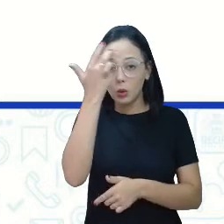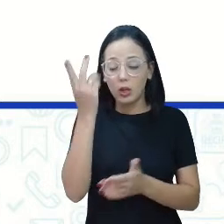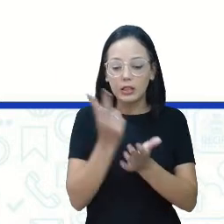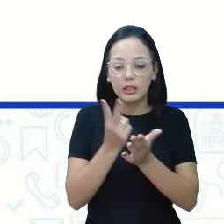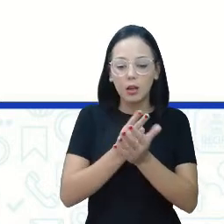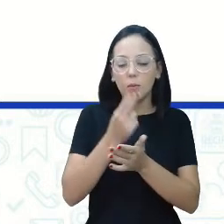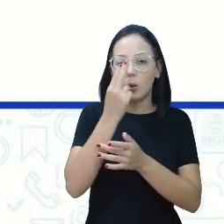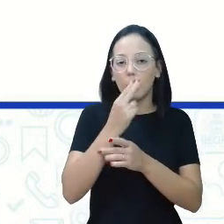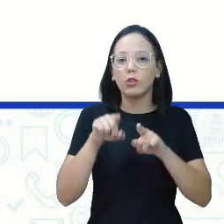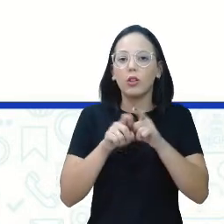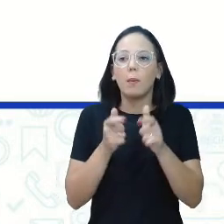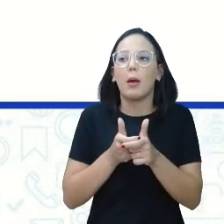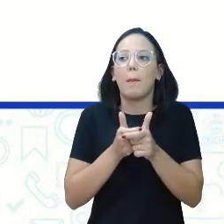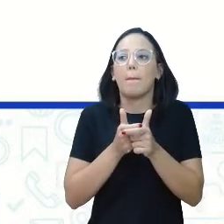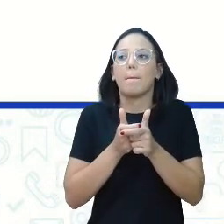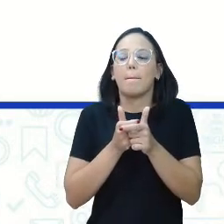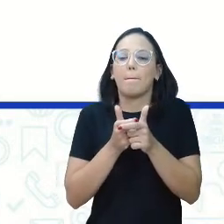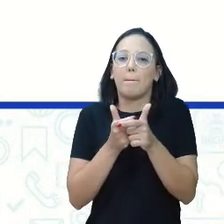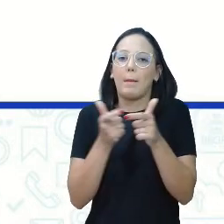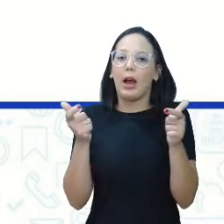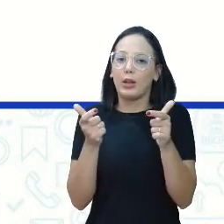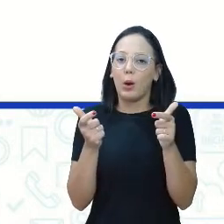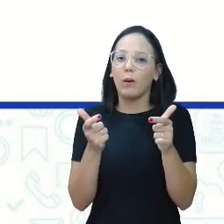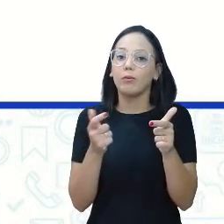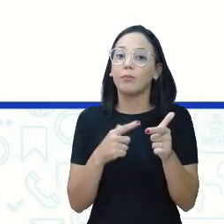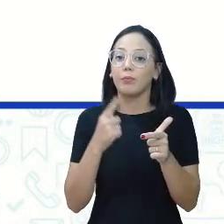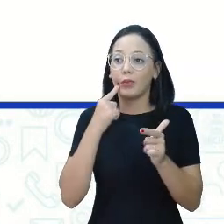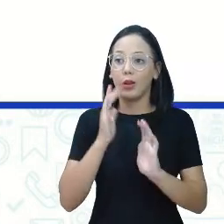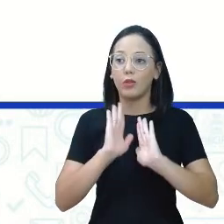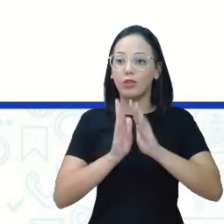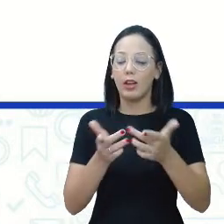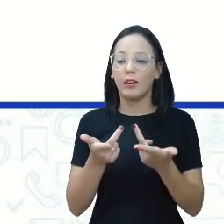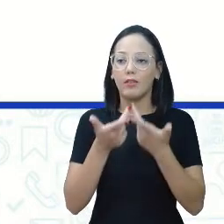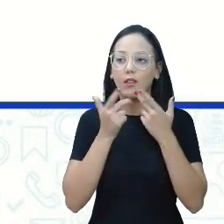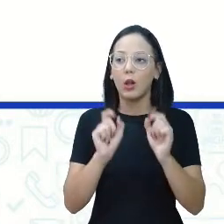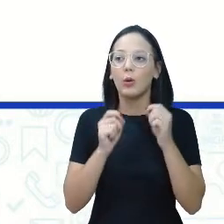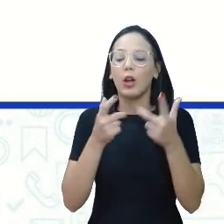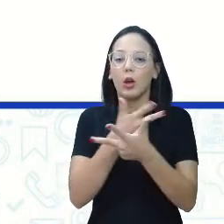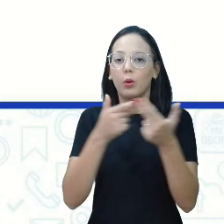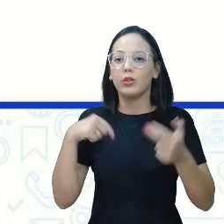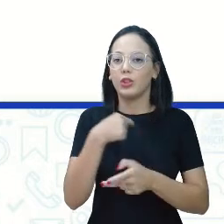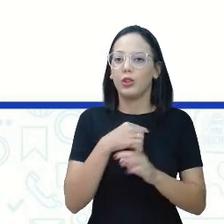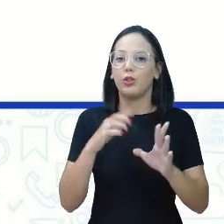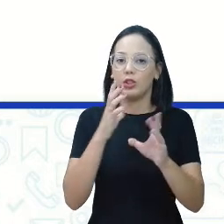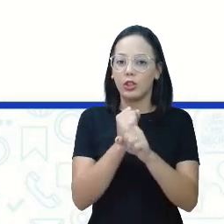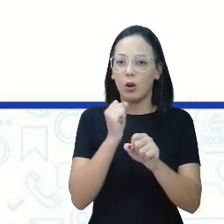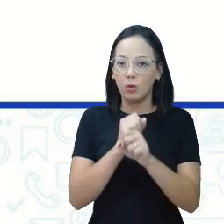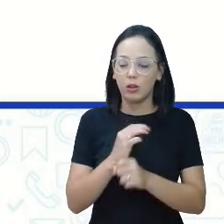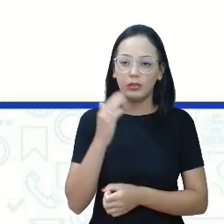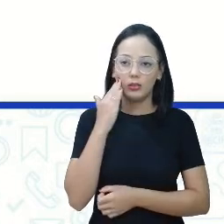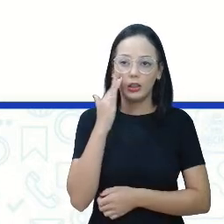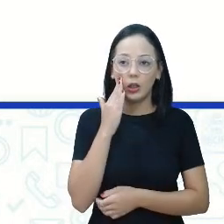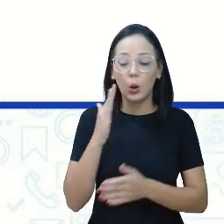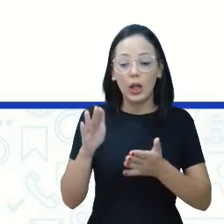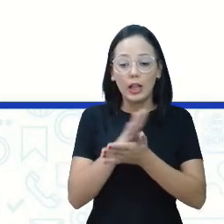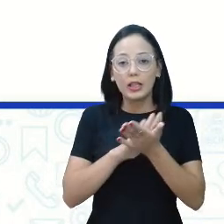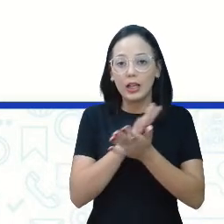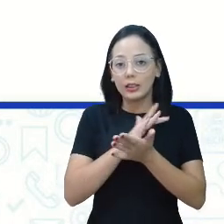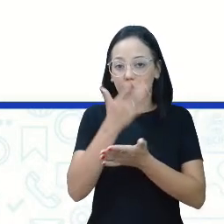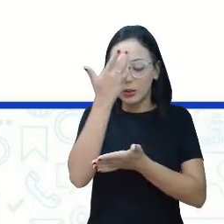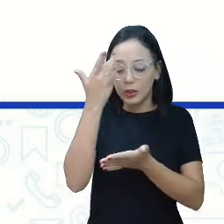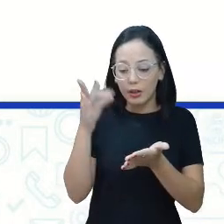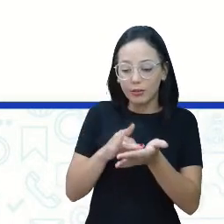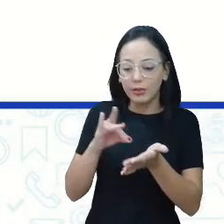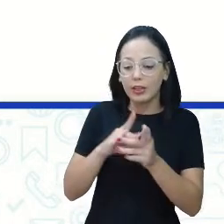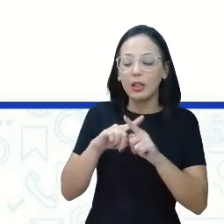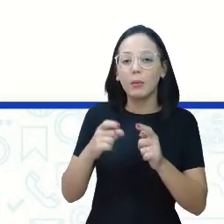a maior possível. Olha só, já denuncia pra gente coisas que a gente vai calcular aí, ó. Nenhuma pessoa fixa em passeio